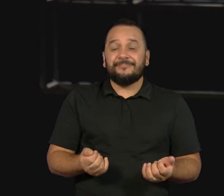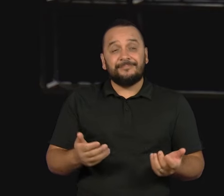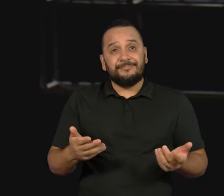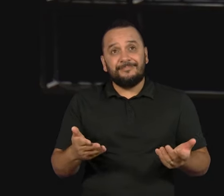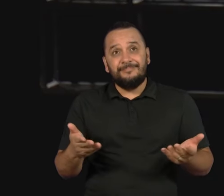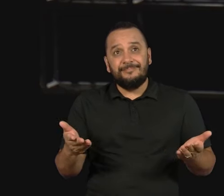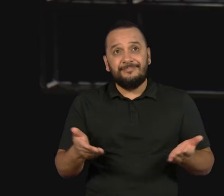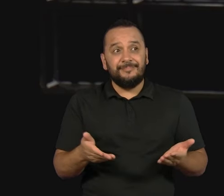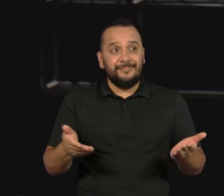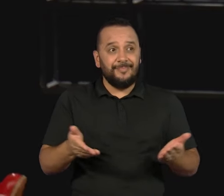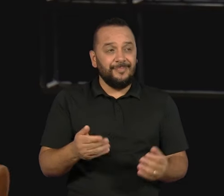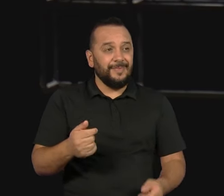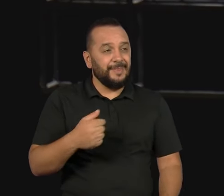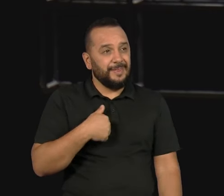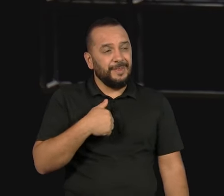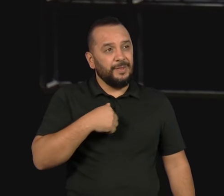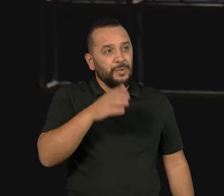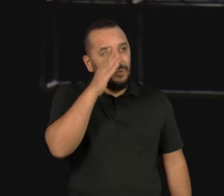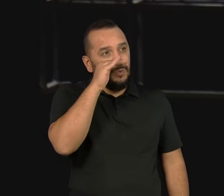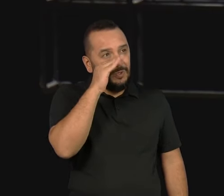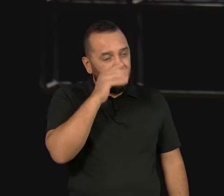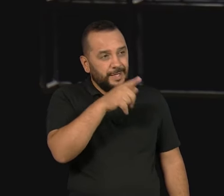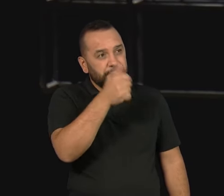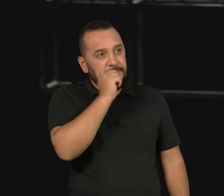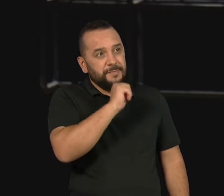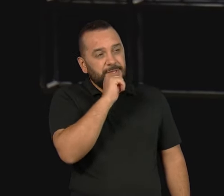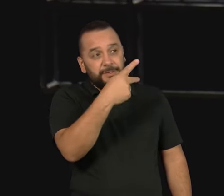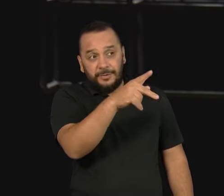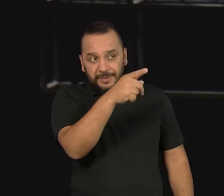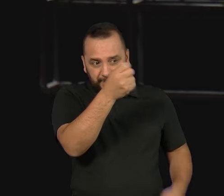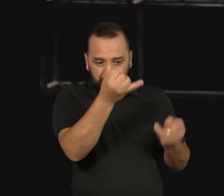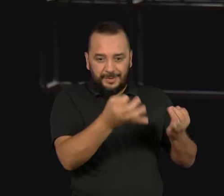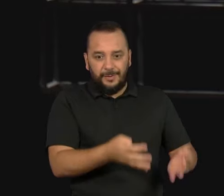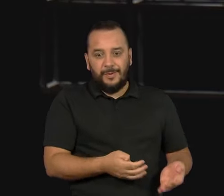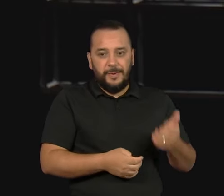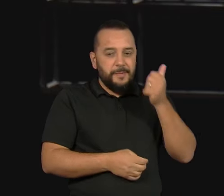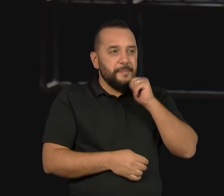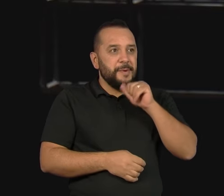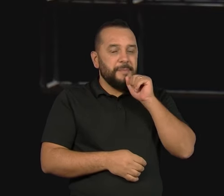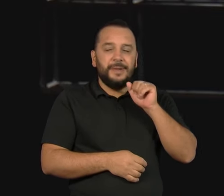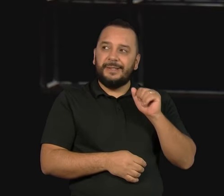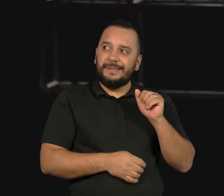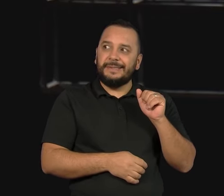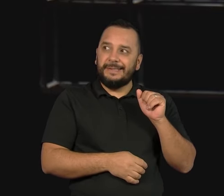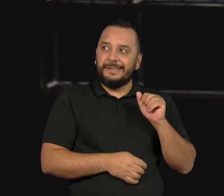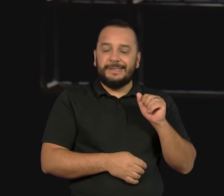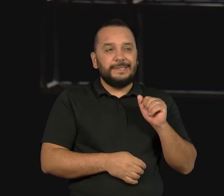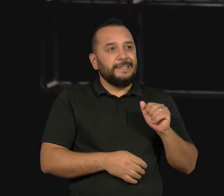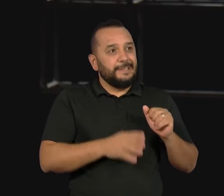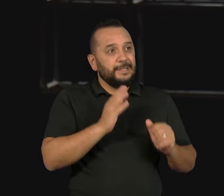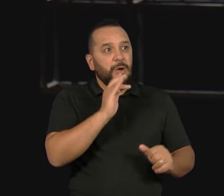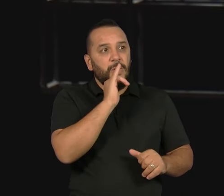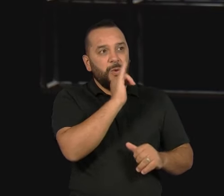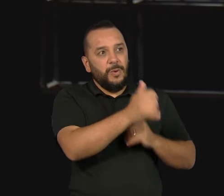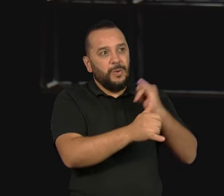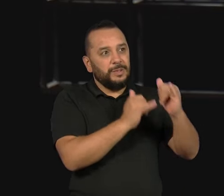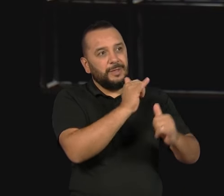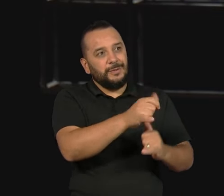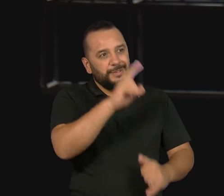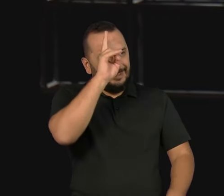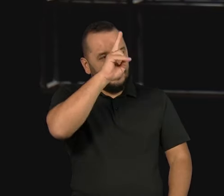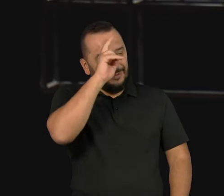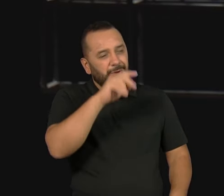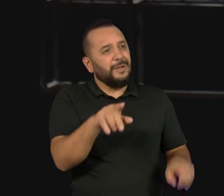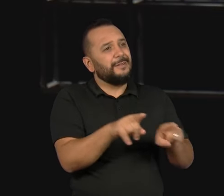Agora, existe uma curiosidade em relação à sua mãe, né? Você falou que ela era uma grande contadora de histórias. E ela